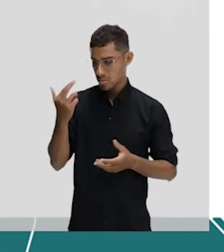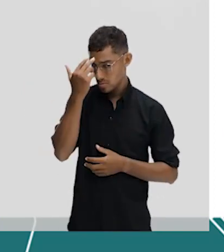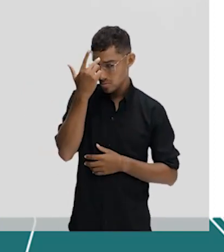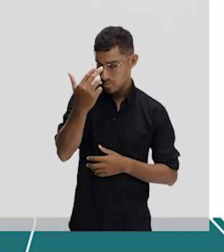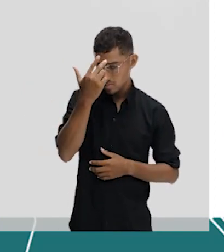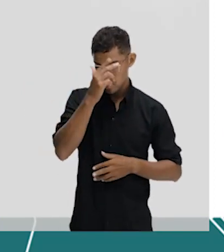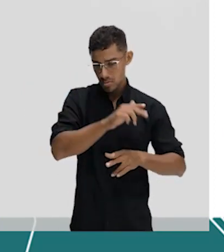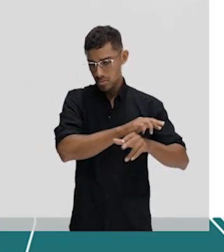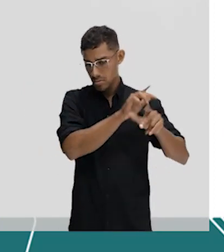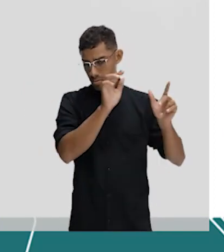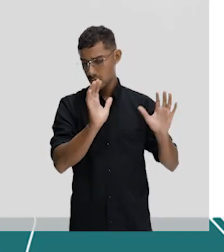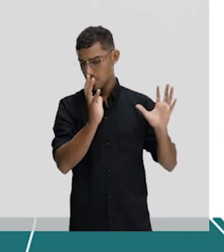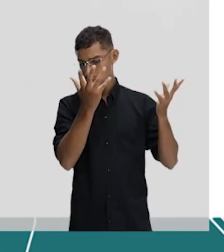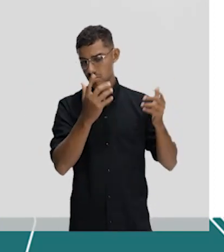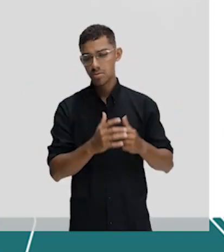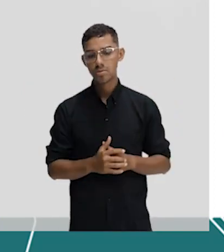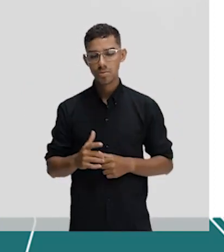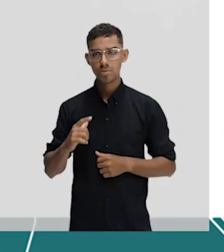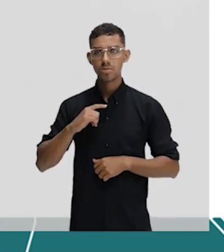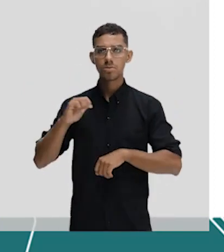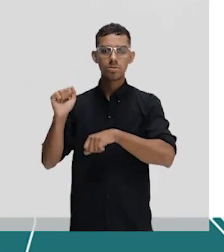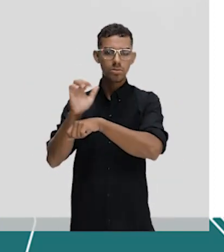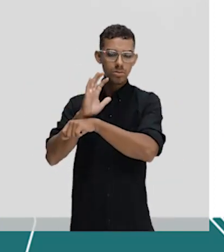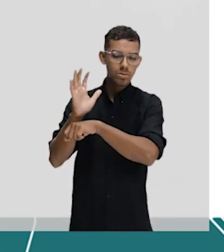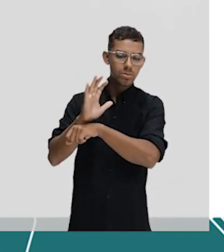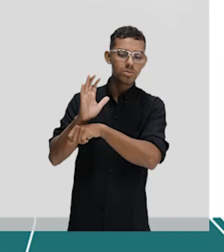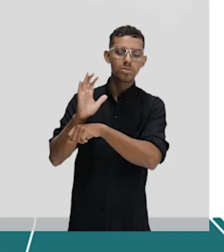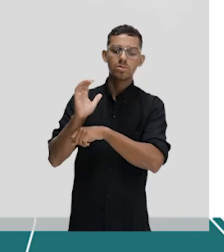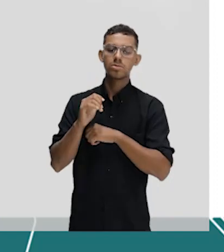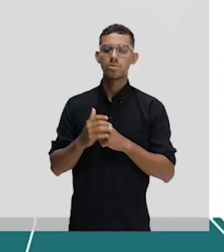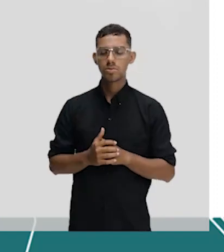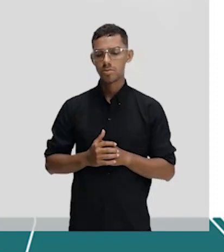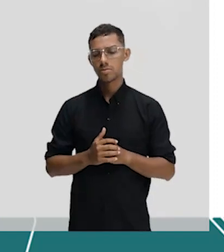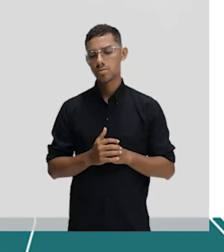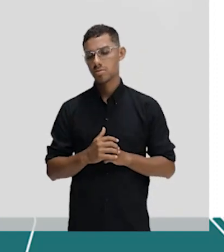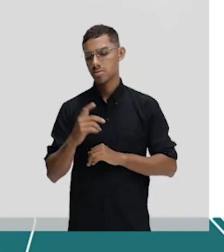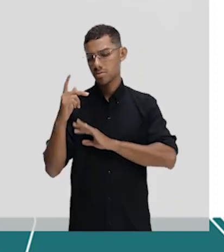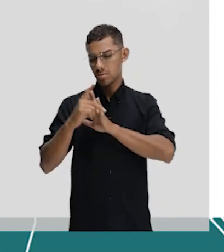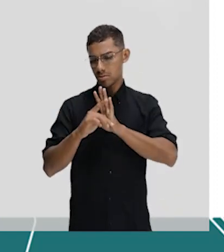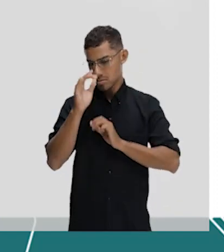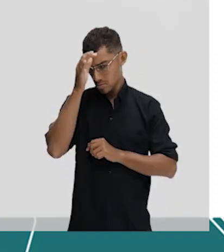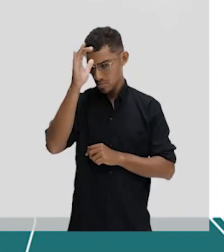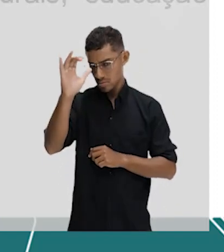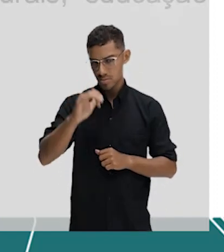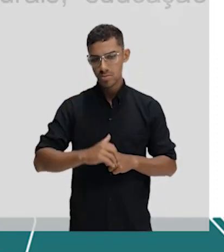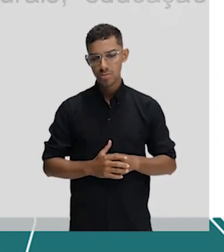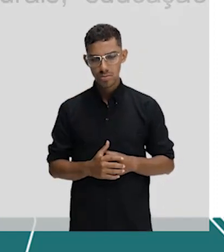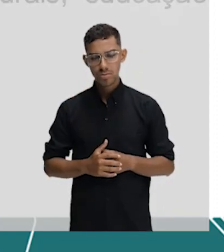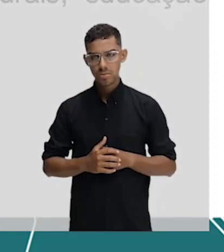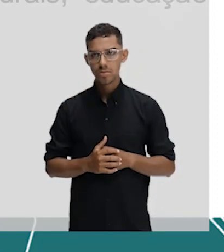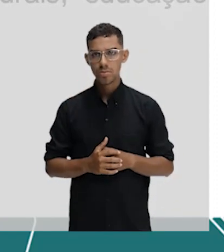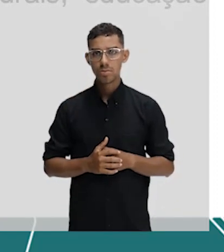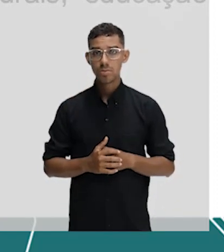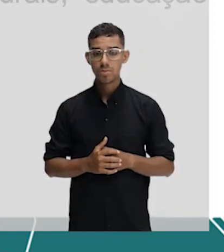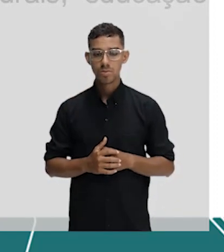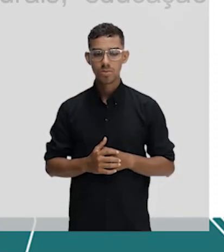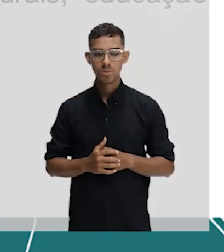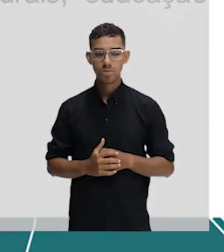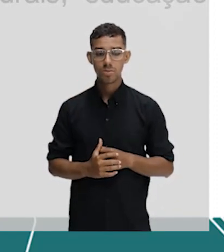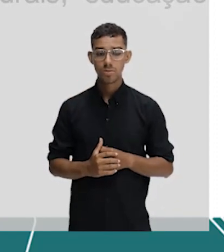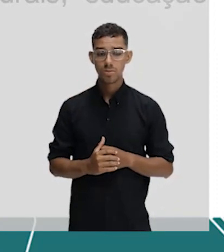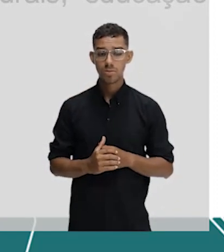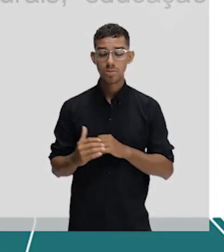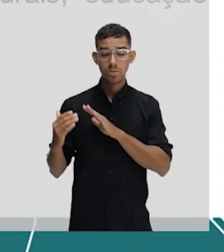uma série de situações. Você tem um cinema auditório, tem todo um processo cultural lá, né? Vale a pena visitar os dois. Casa do